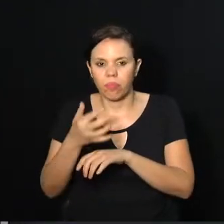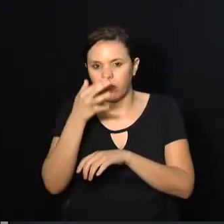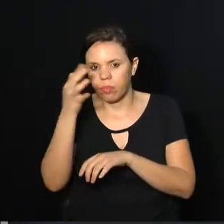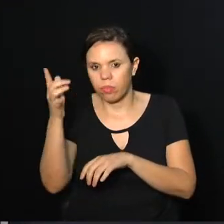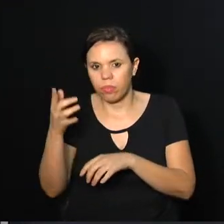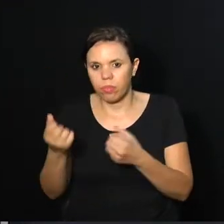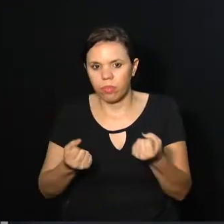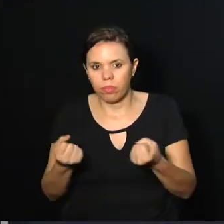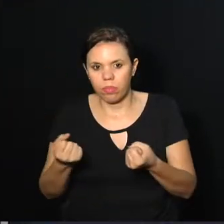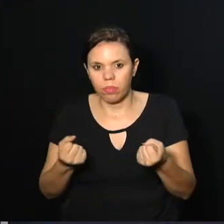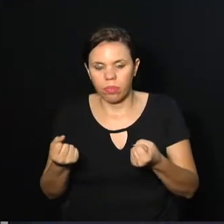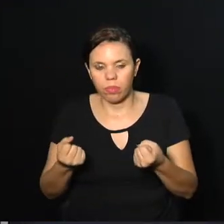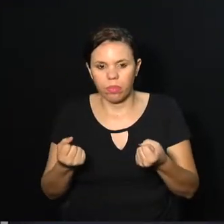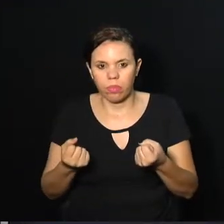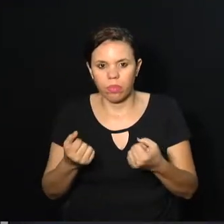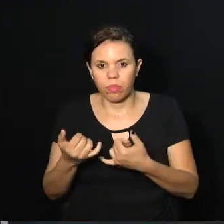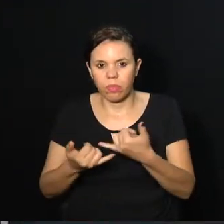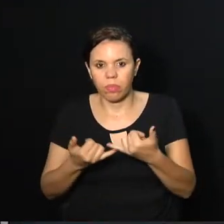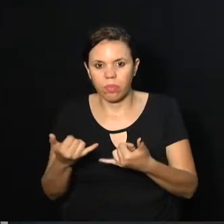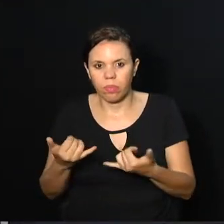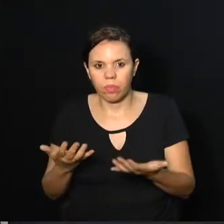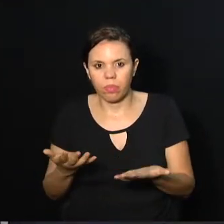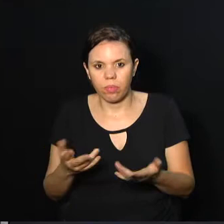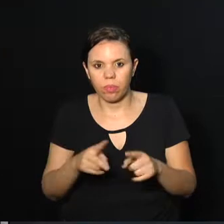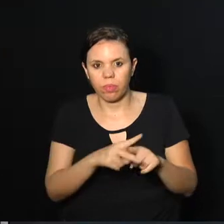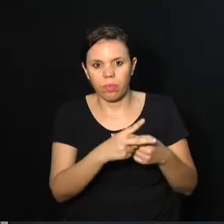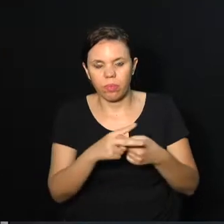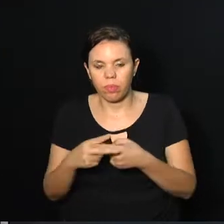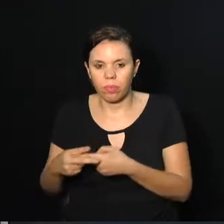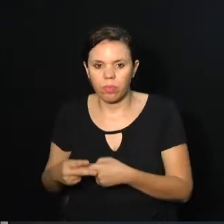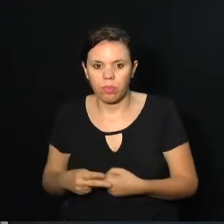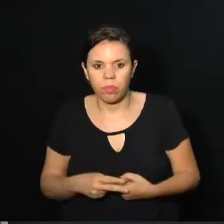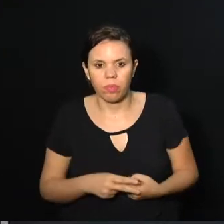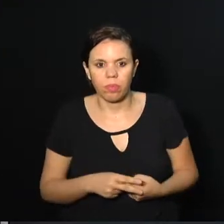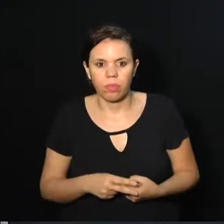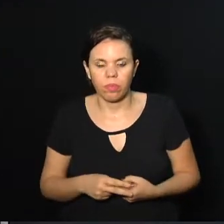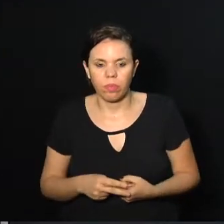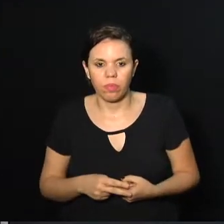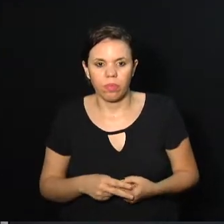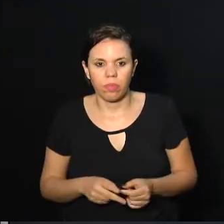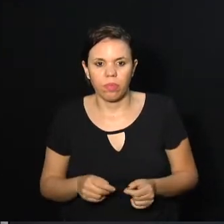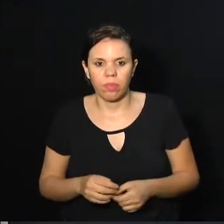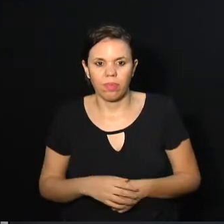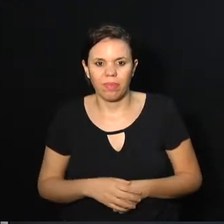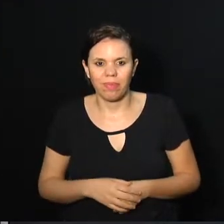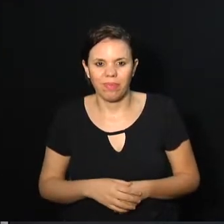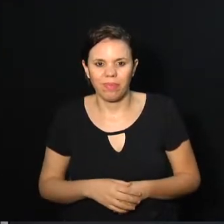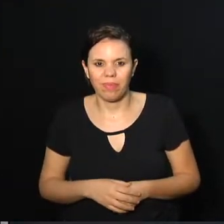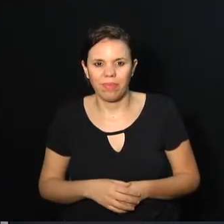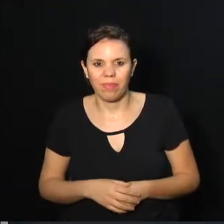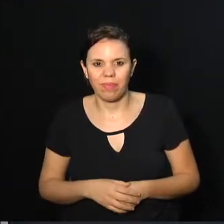carrinhos, aqueles brinquedos. E agora lá. que ele está bem, ele não visita mais o senhor? Visita. Visita.